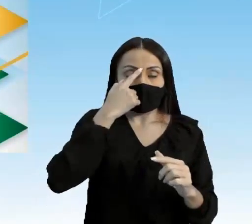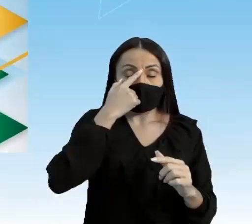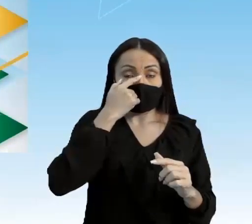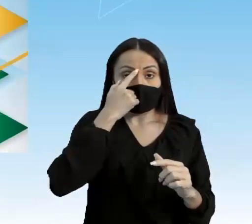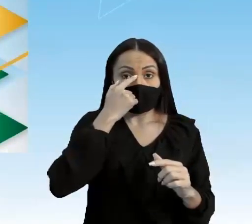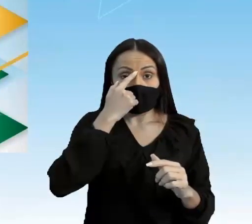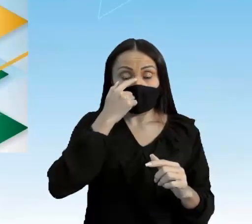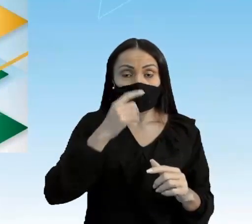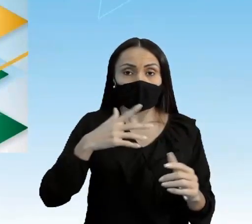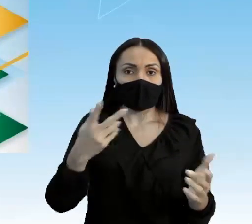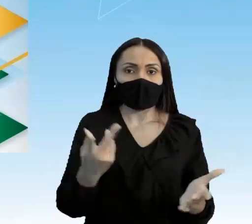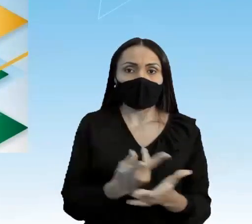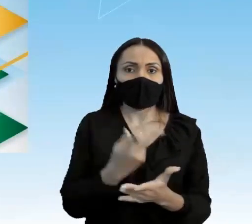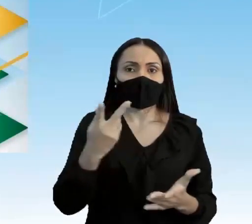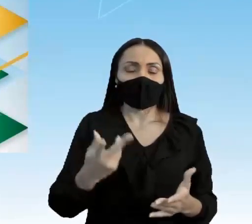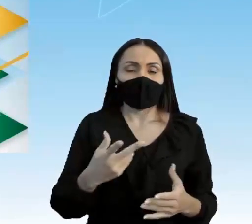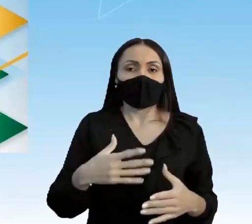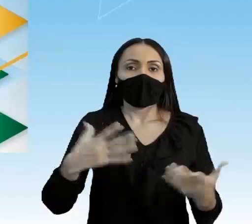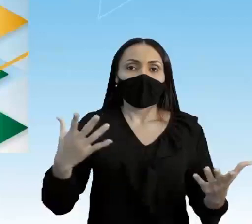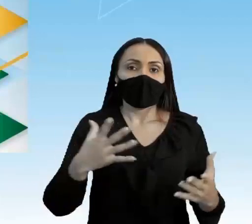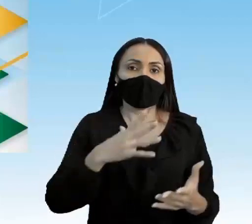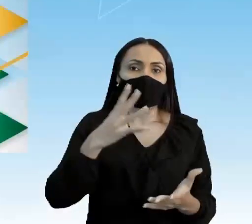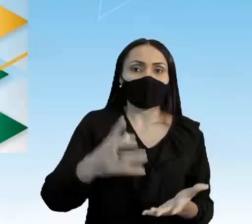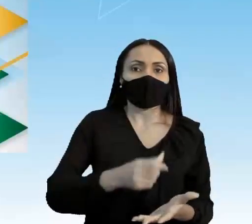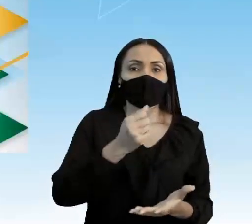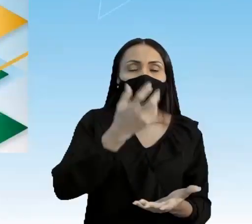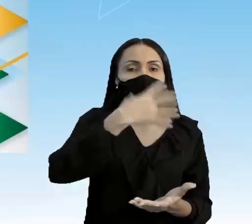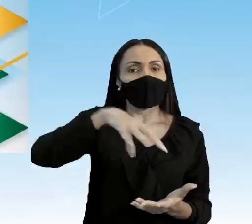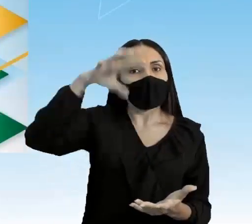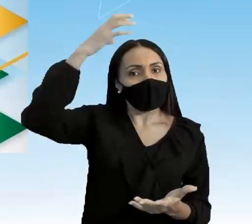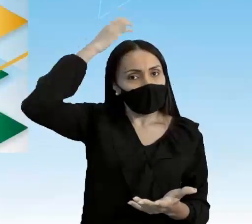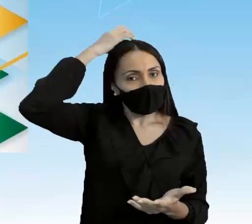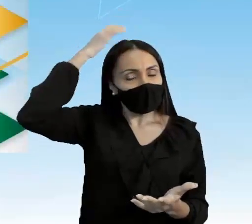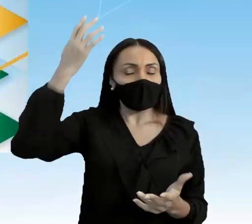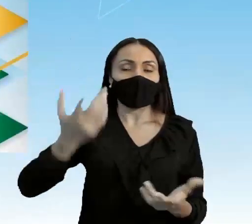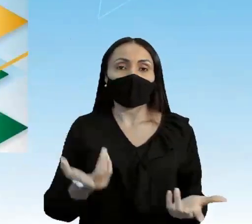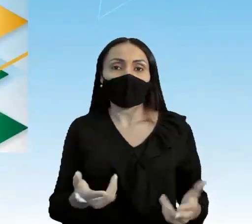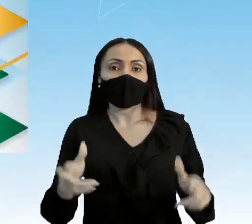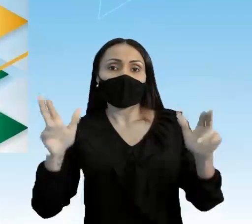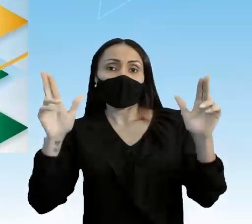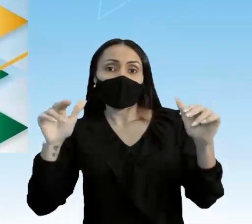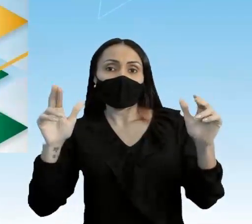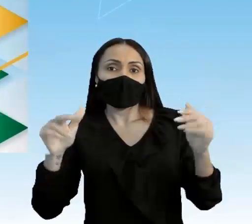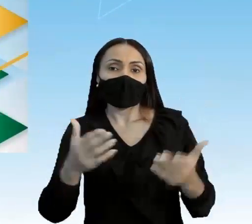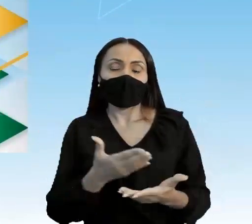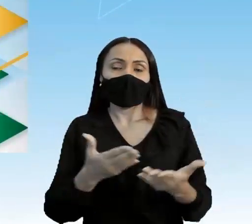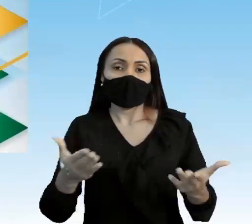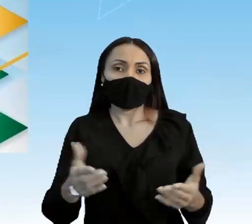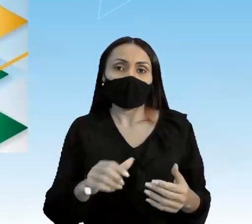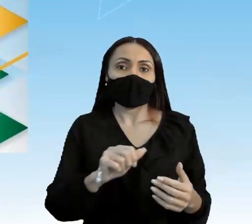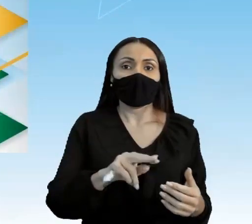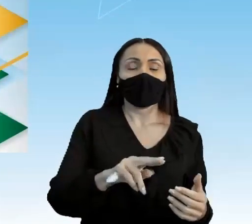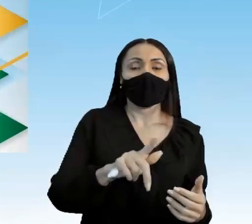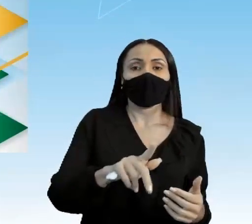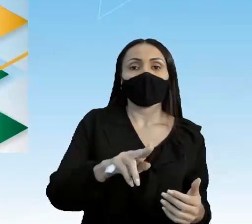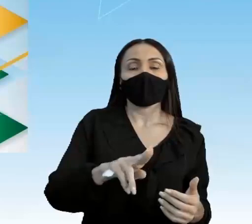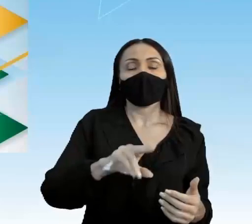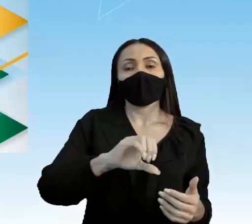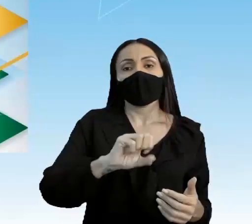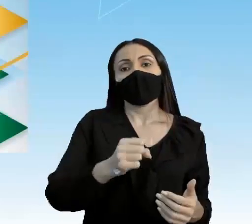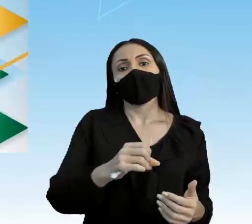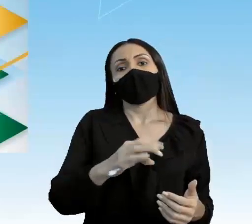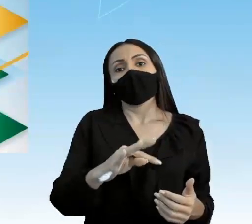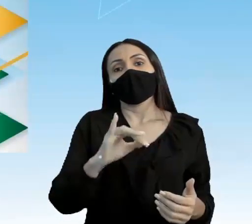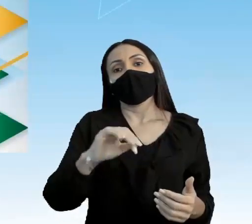né? E proclamou-se imperador com o título de Agustín I. Né? Pouco